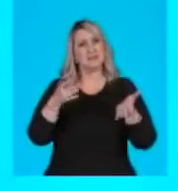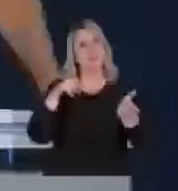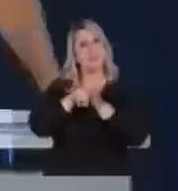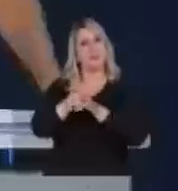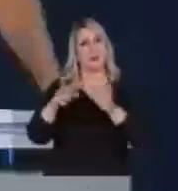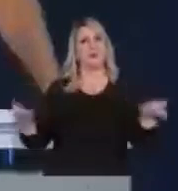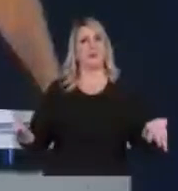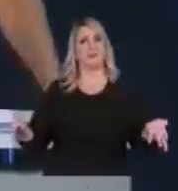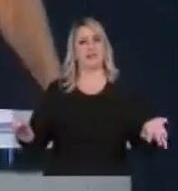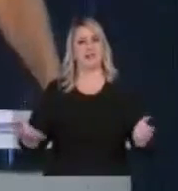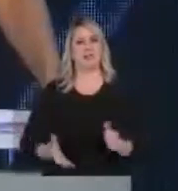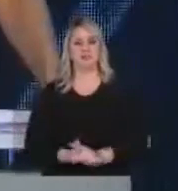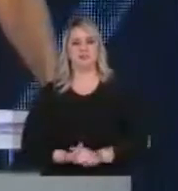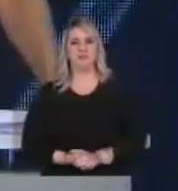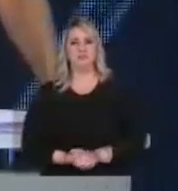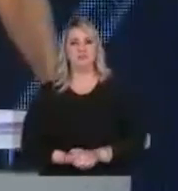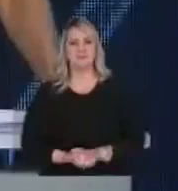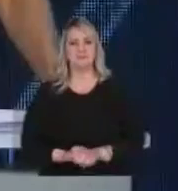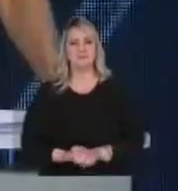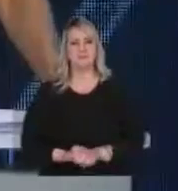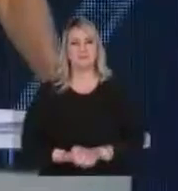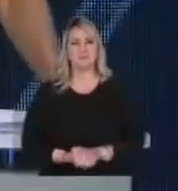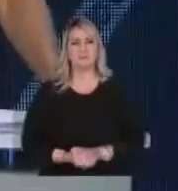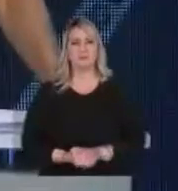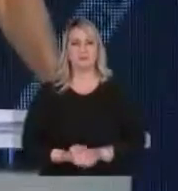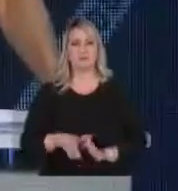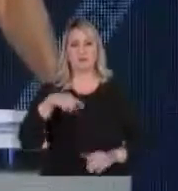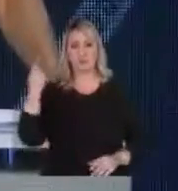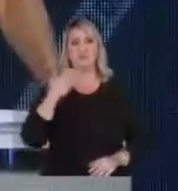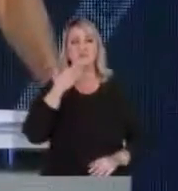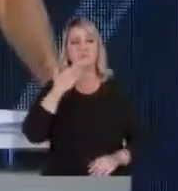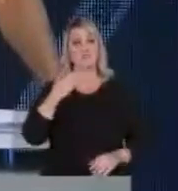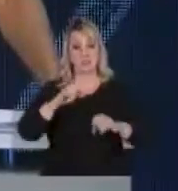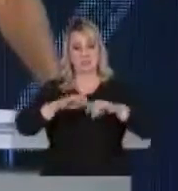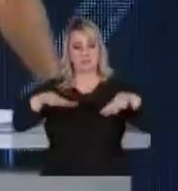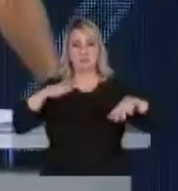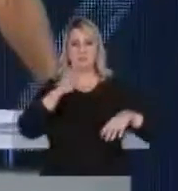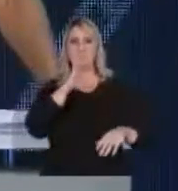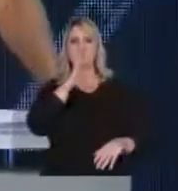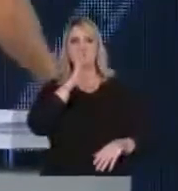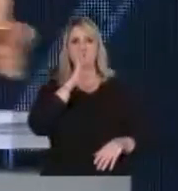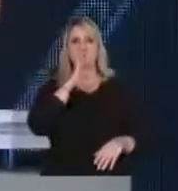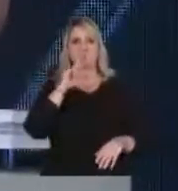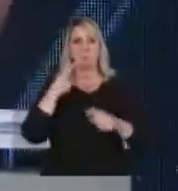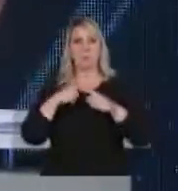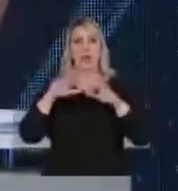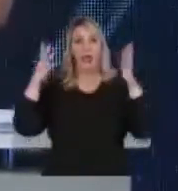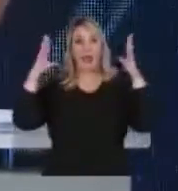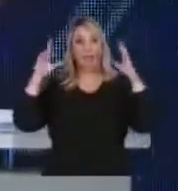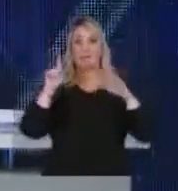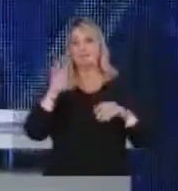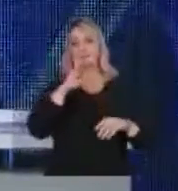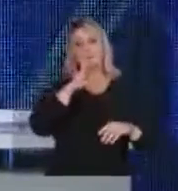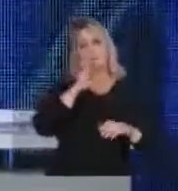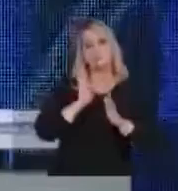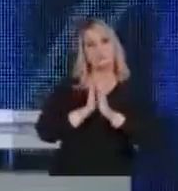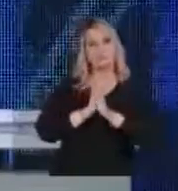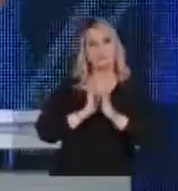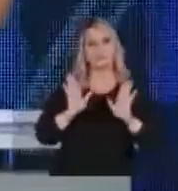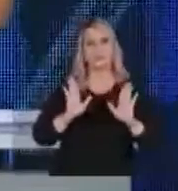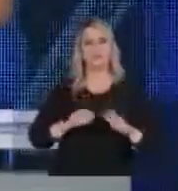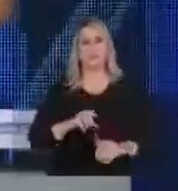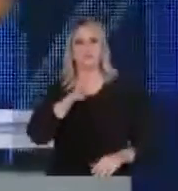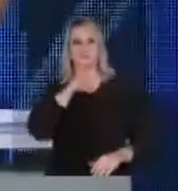muito obrigado aos dois candidatos nós pedimos à platéia que não se manifeste por favor para não atrapalhar nosso debate bom andamento